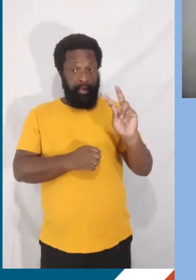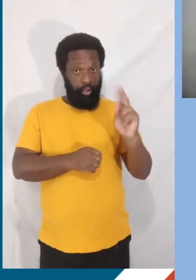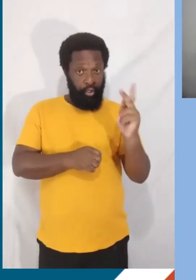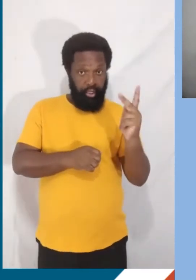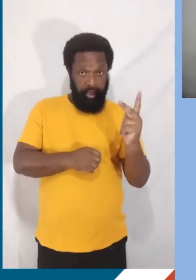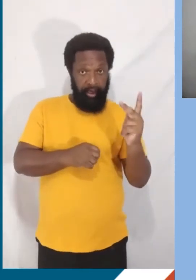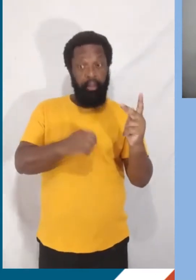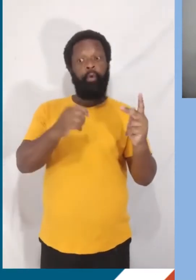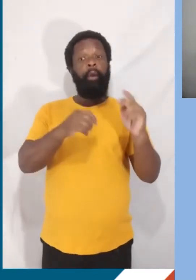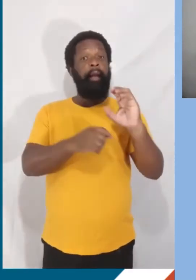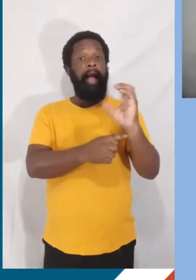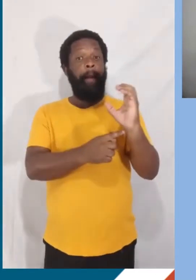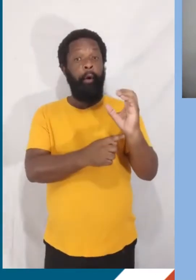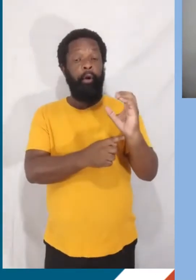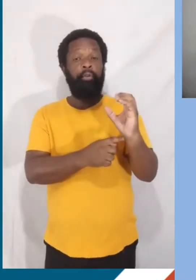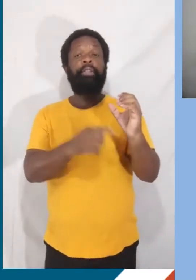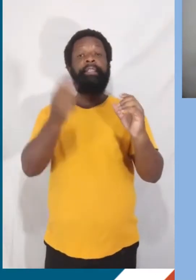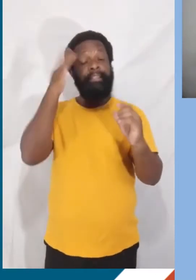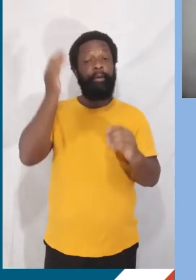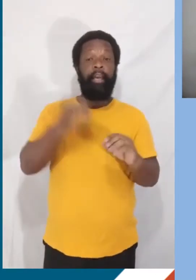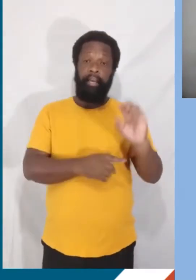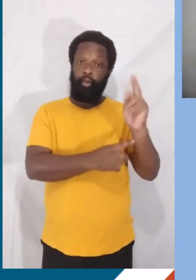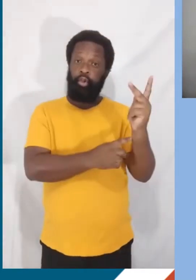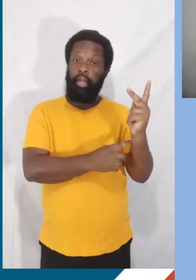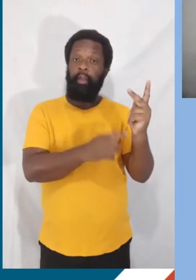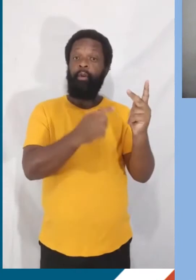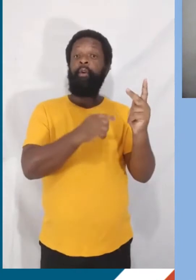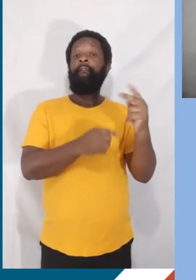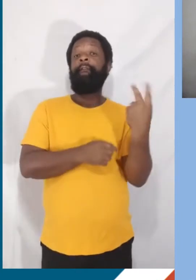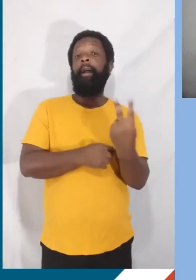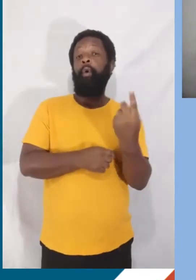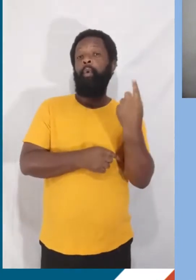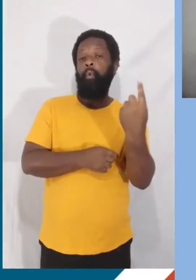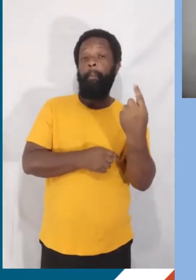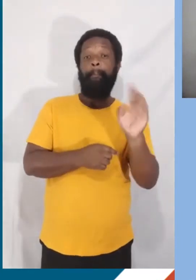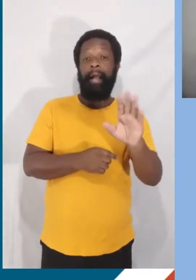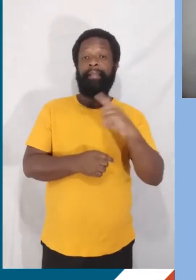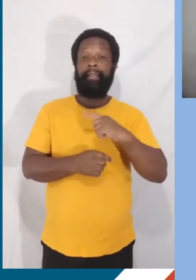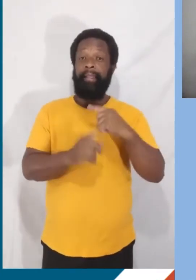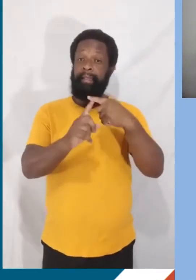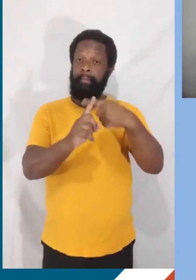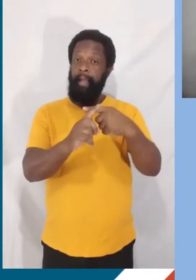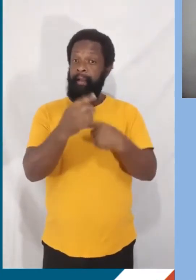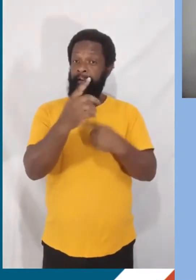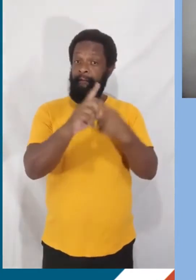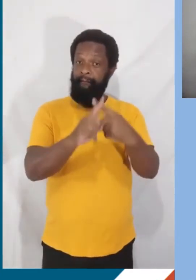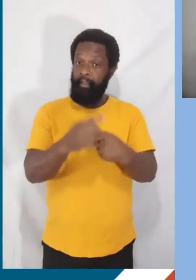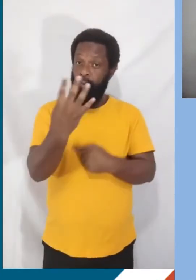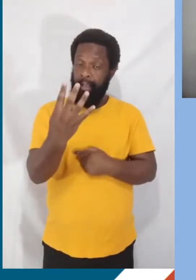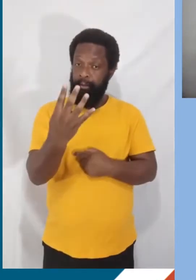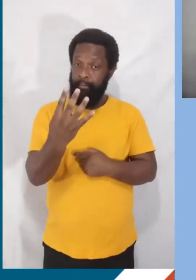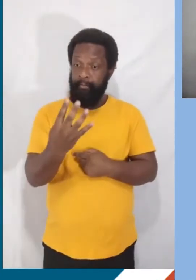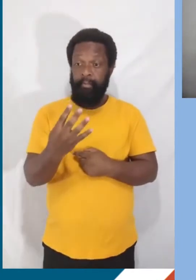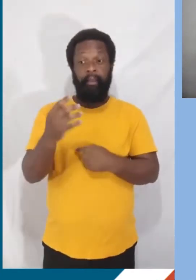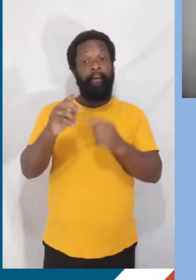4 átomos de hidrogênio para formar a molécula. Então eu sei que o hidrogênio vale 1, mas são 4, multiplico por 4, somo com